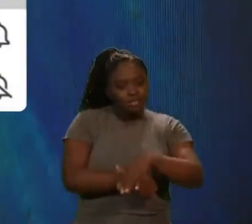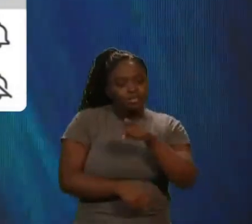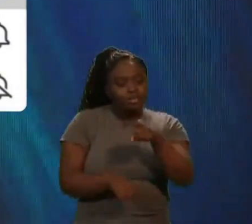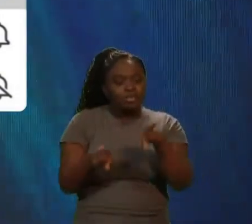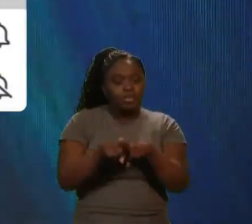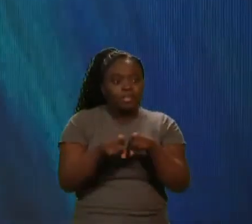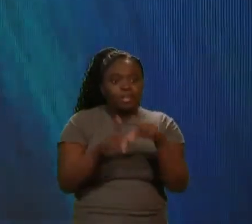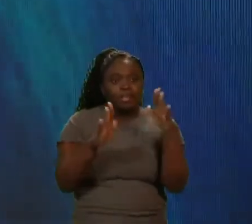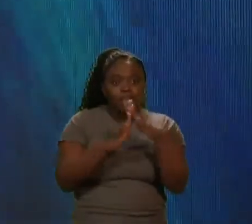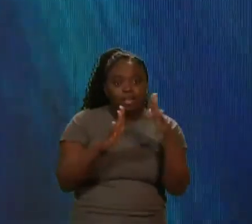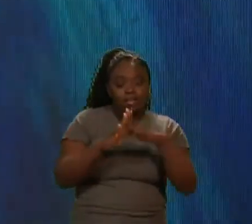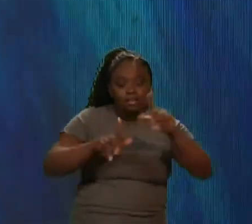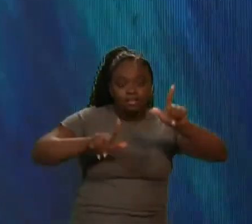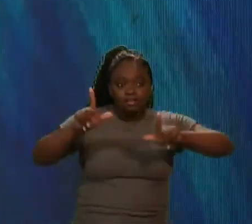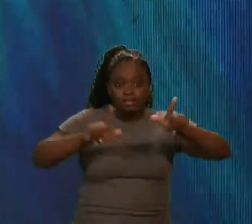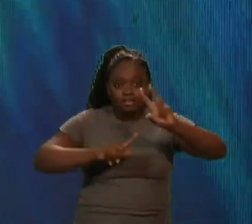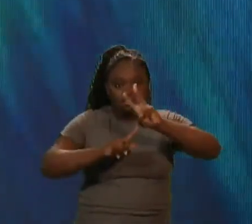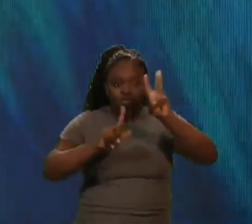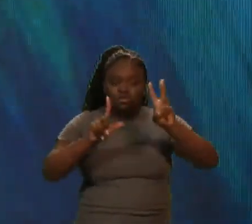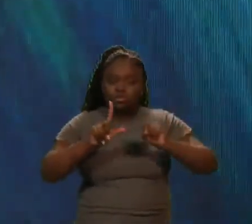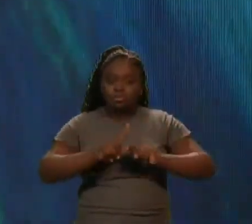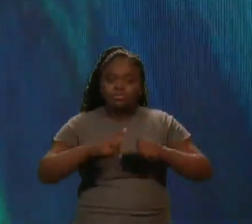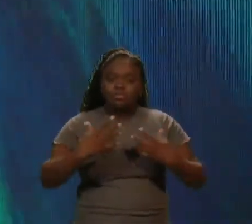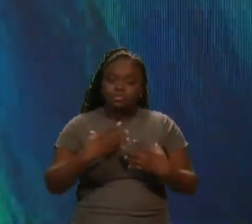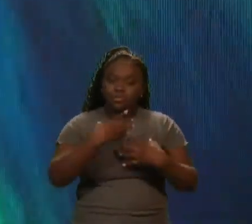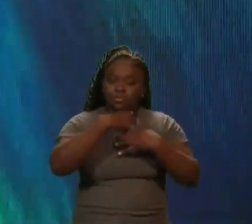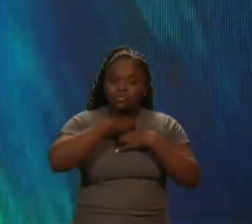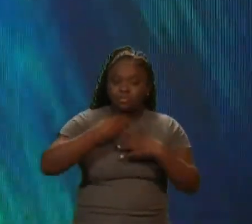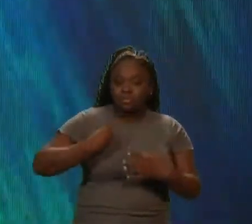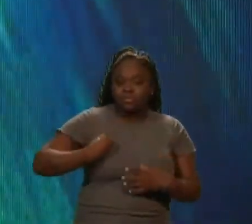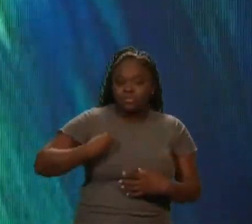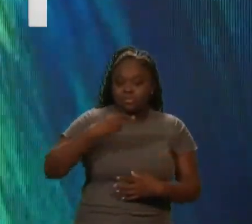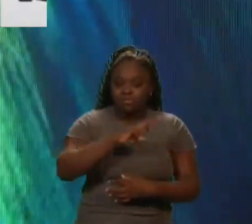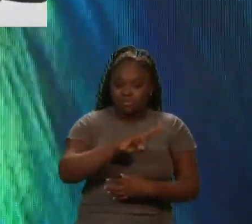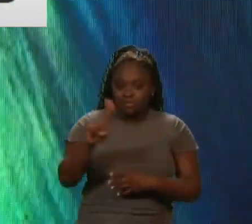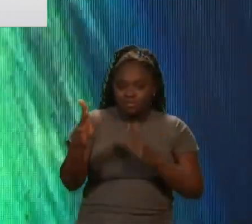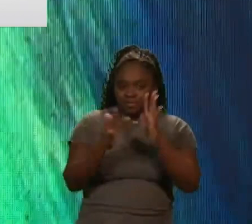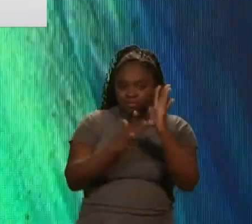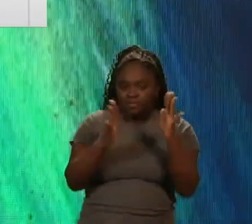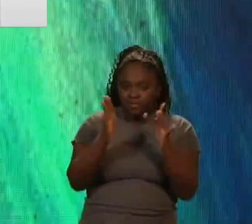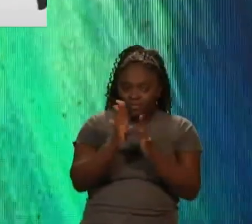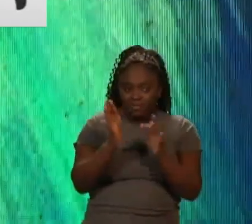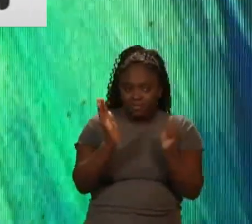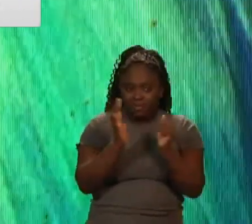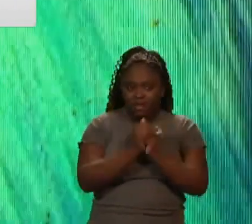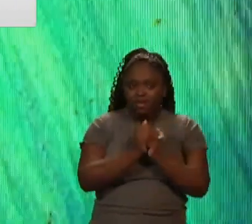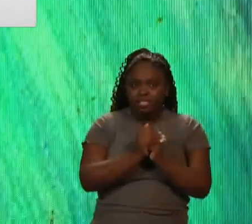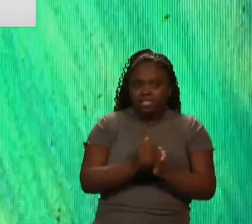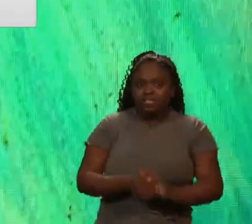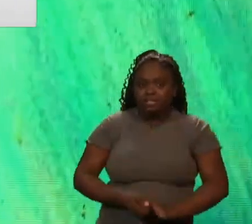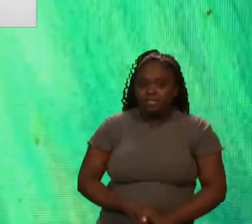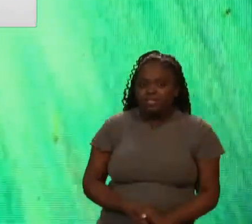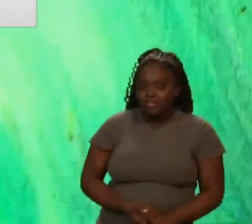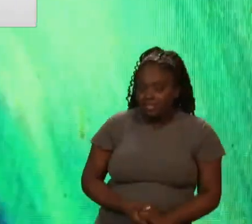pela Rede Super, seja tocado por essa presença, em nome de Jesus. Aleluia.